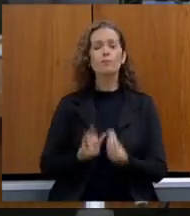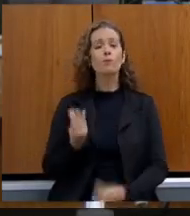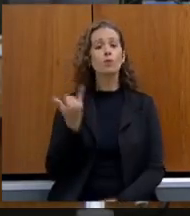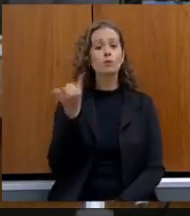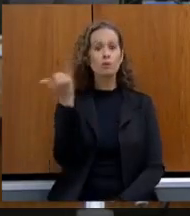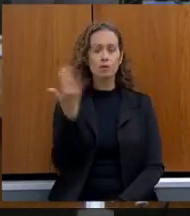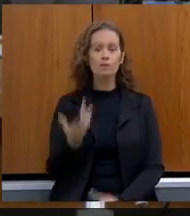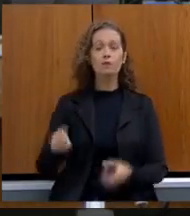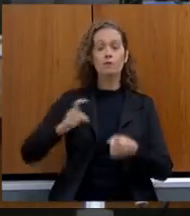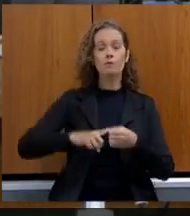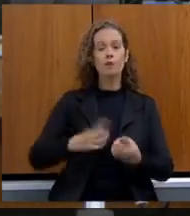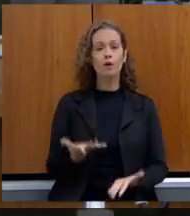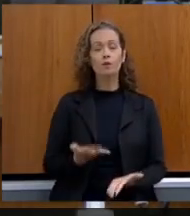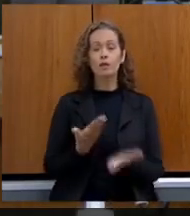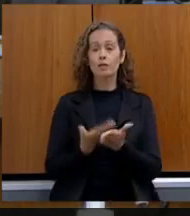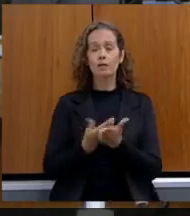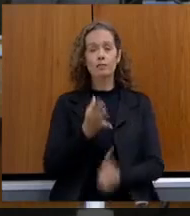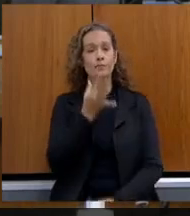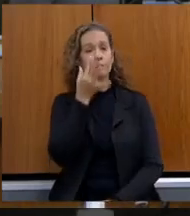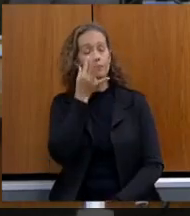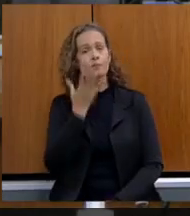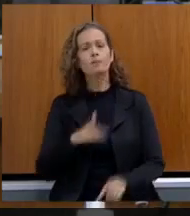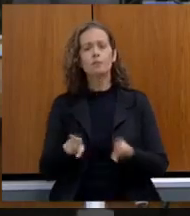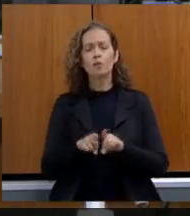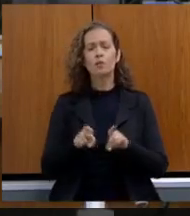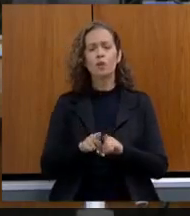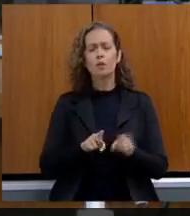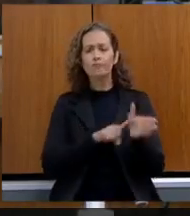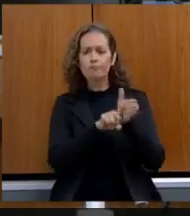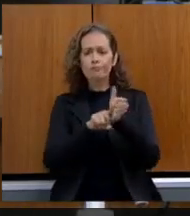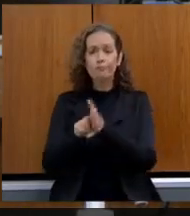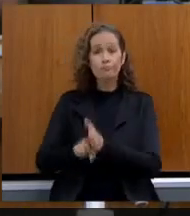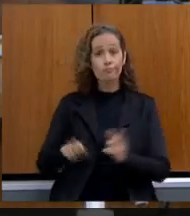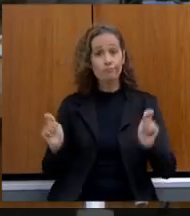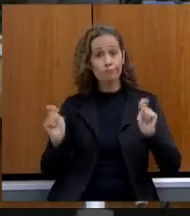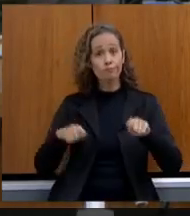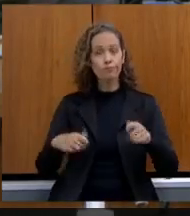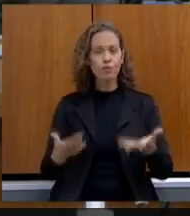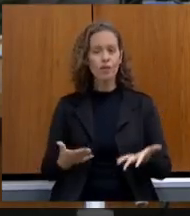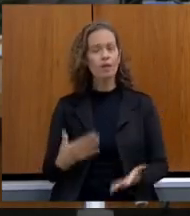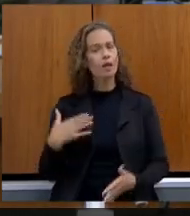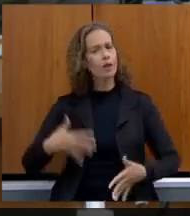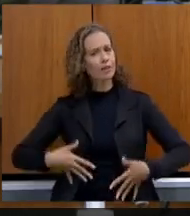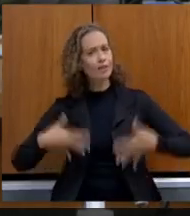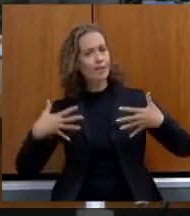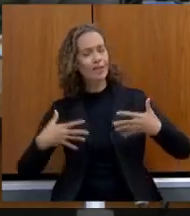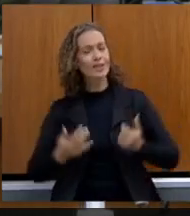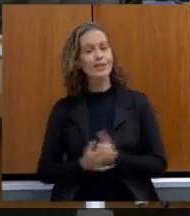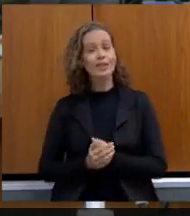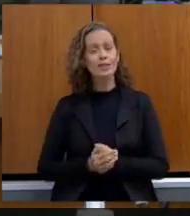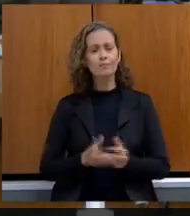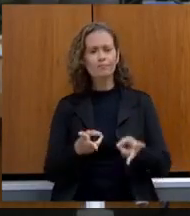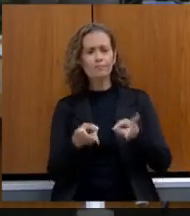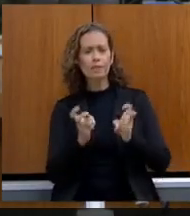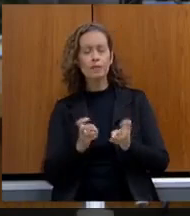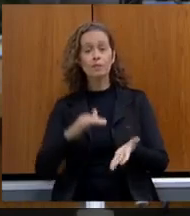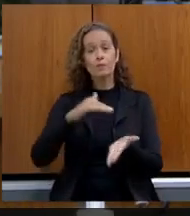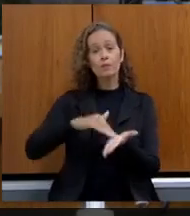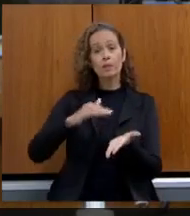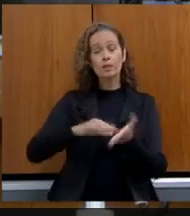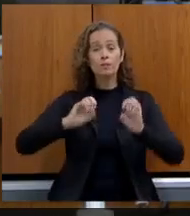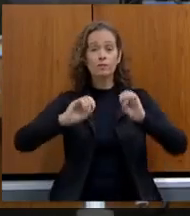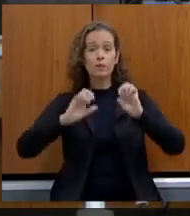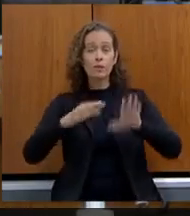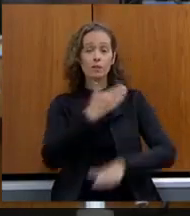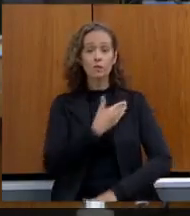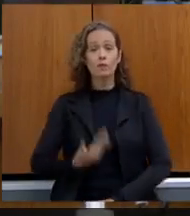com seguranças evidências científicas já comprovam essa possibilidade e eu fico muito satisfeita de ver o esforço da Secretaria de Estado de Educação